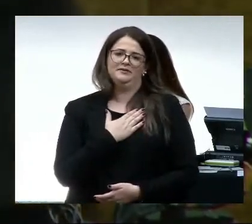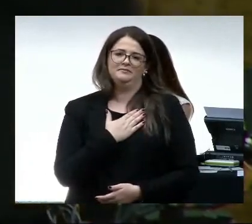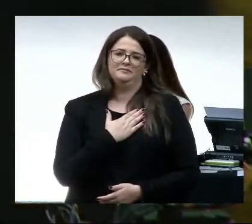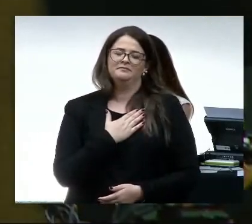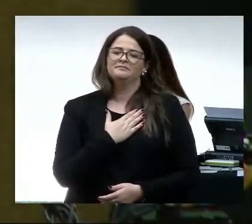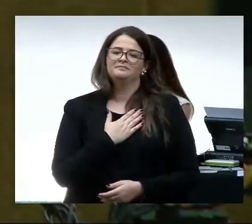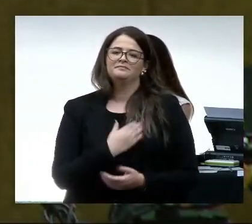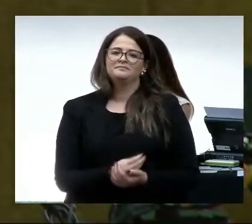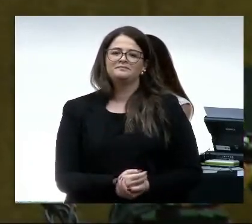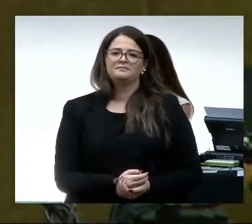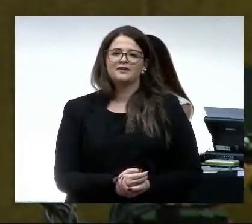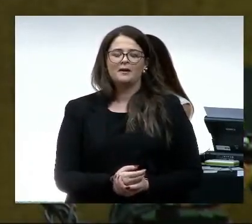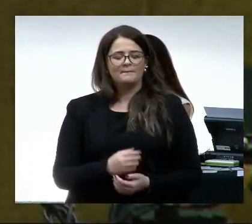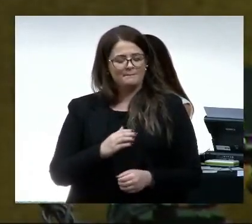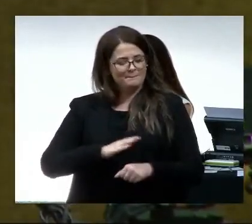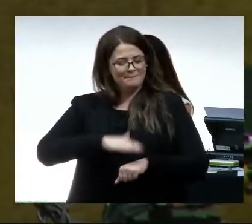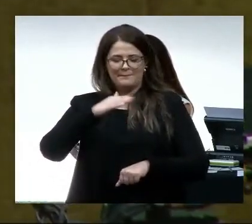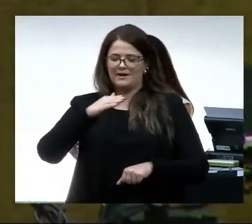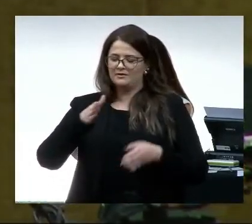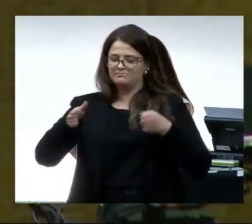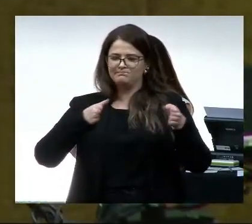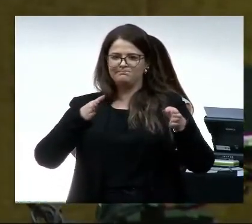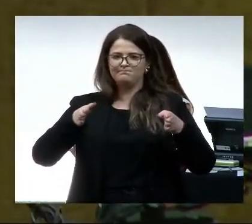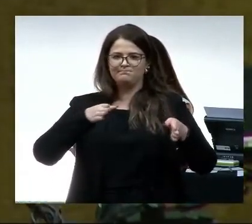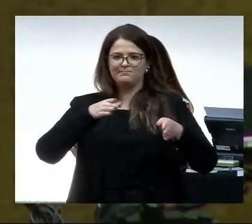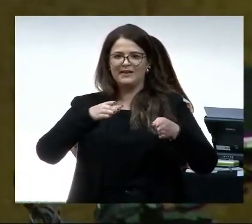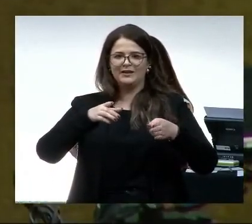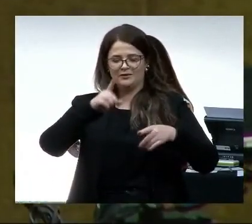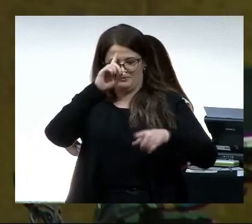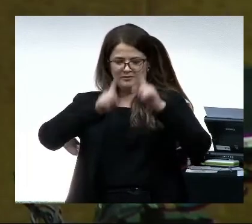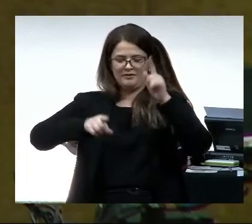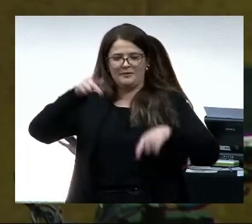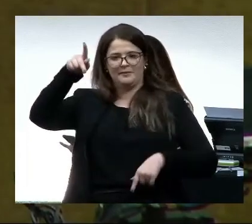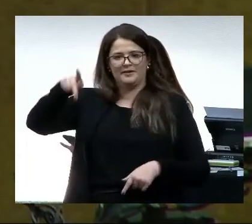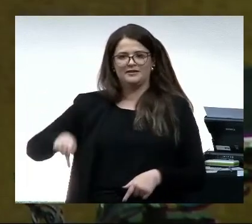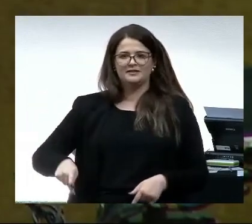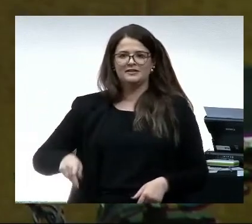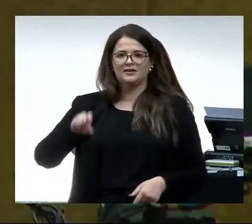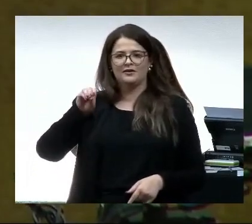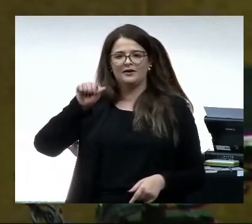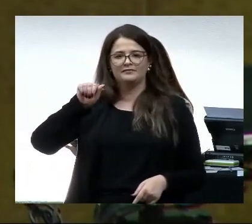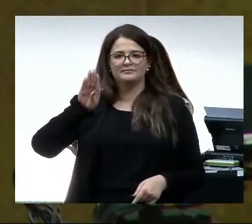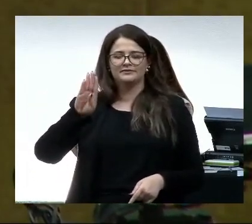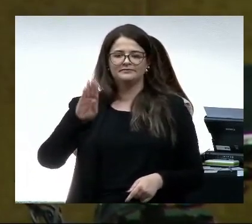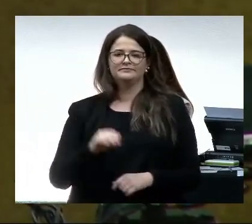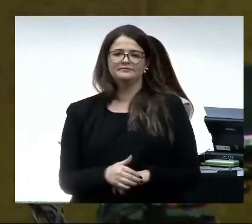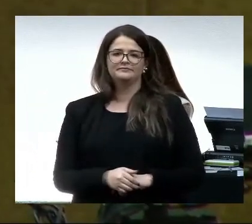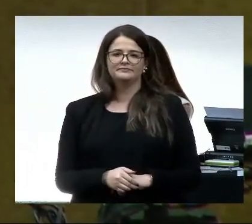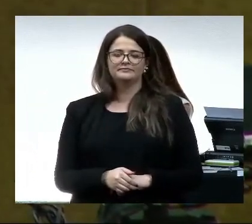mim para mais um mandato como presidente nacional da Ordem dos Advogados do Brasil.